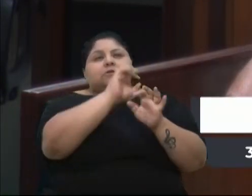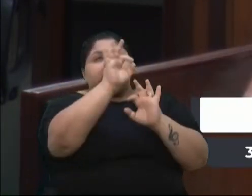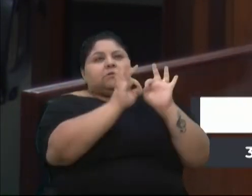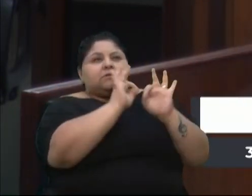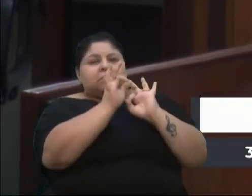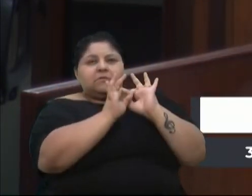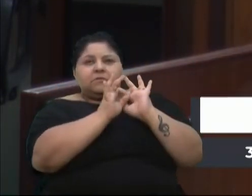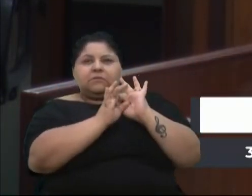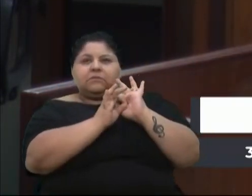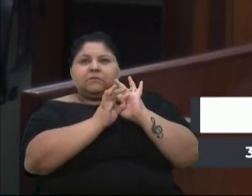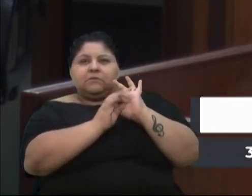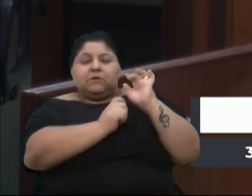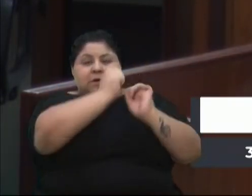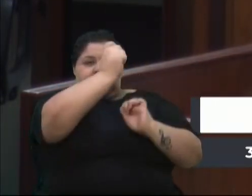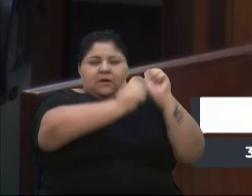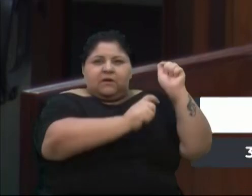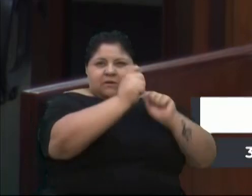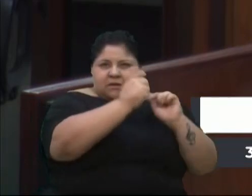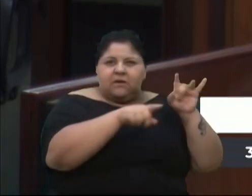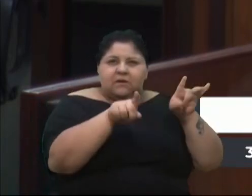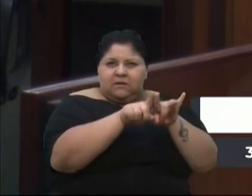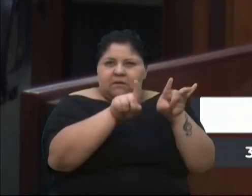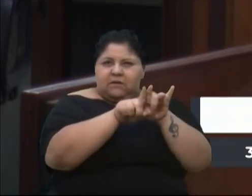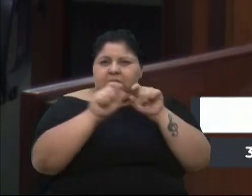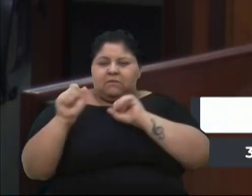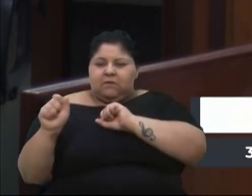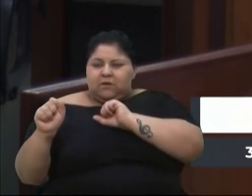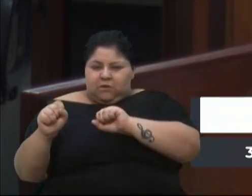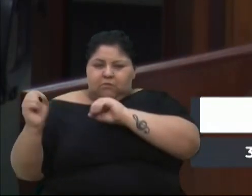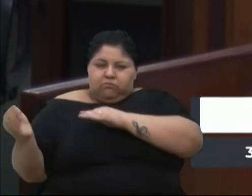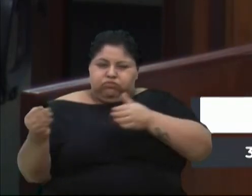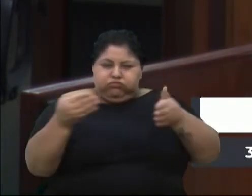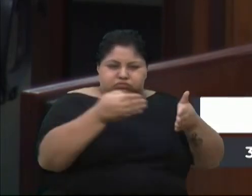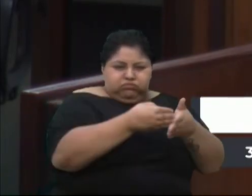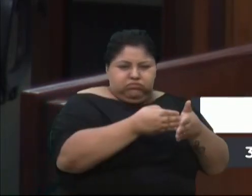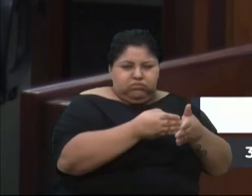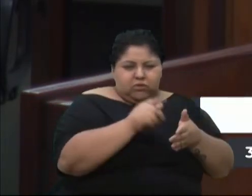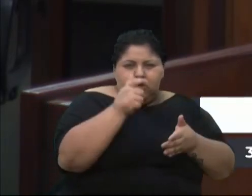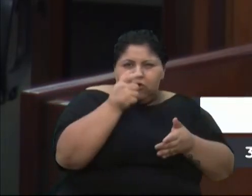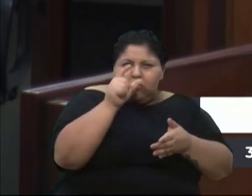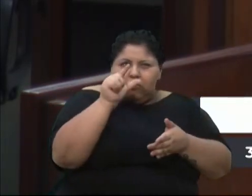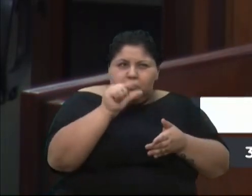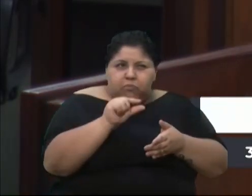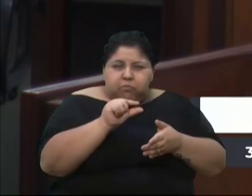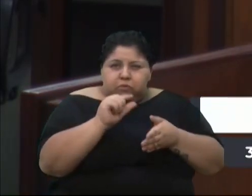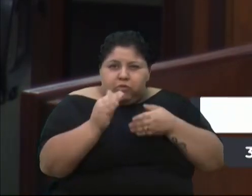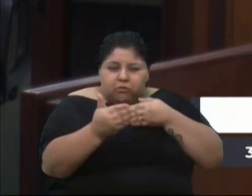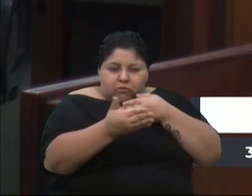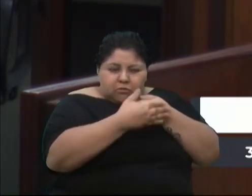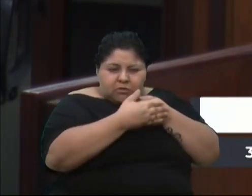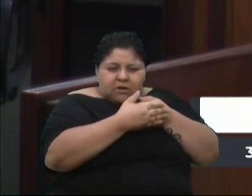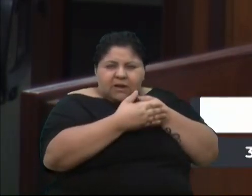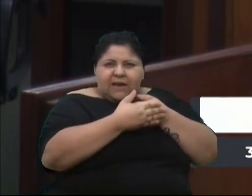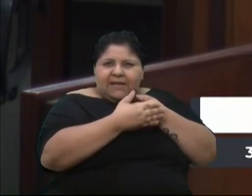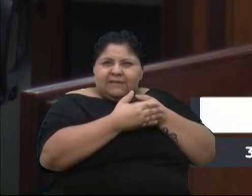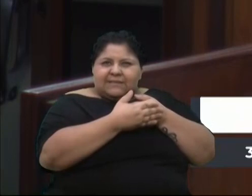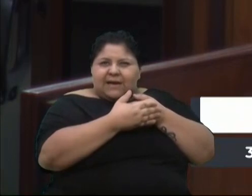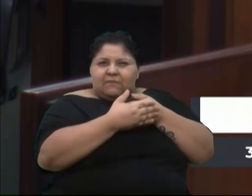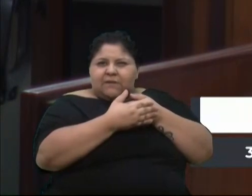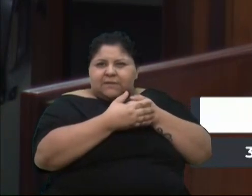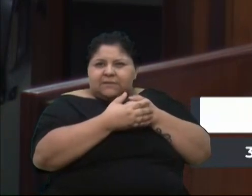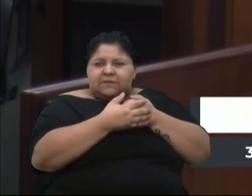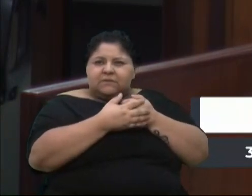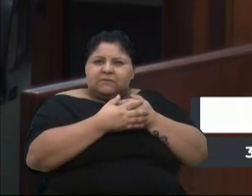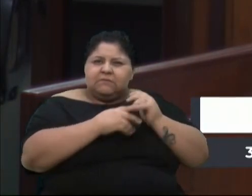as fábricas que também podem entrar ali, e daí fica meio restrito ali por causa da lei das águas ali no bairro São